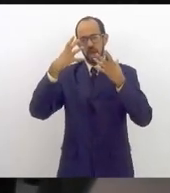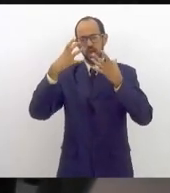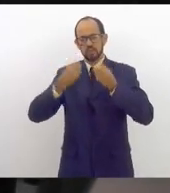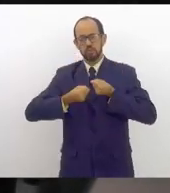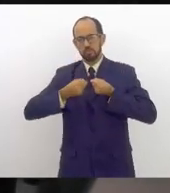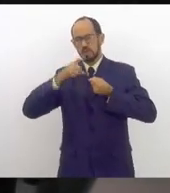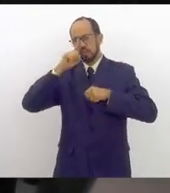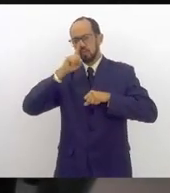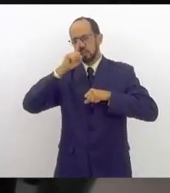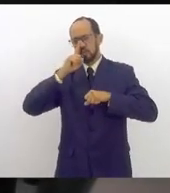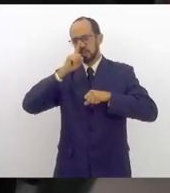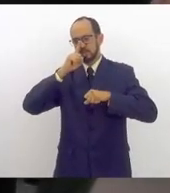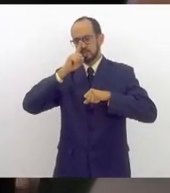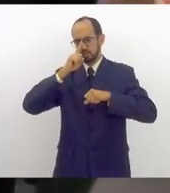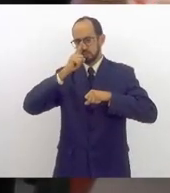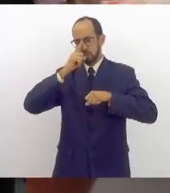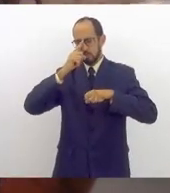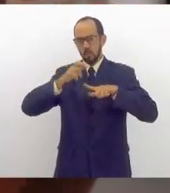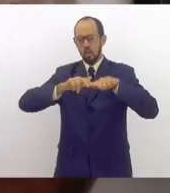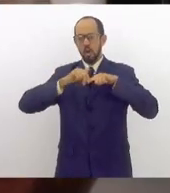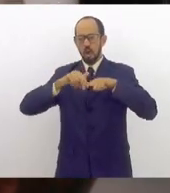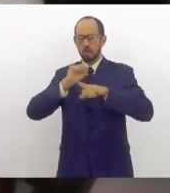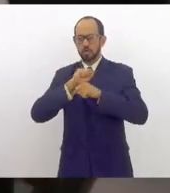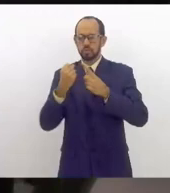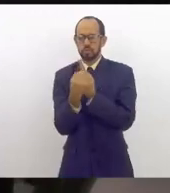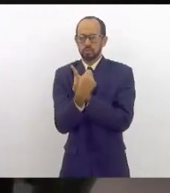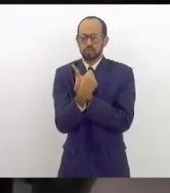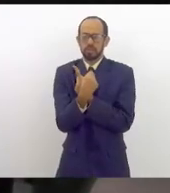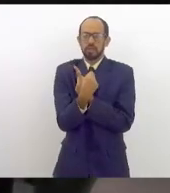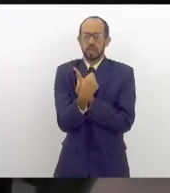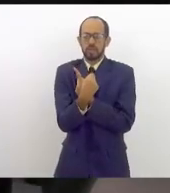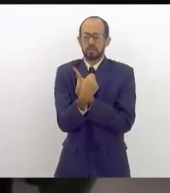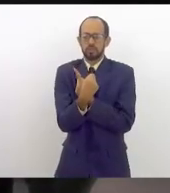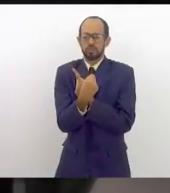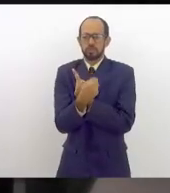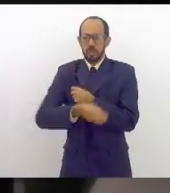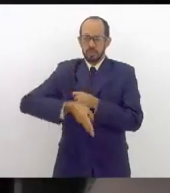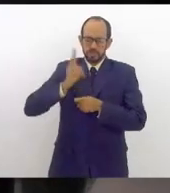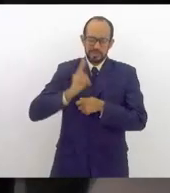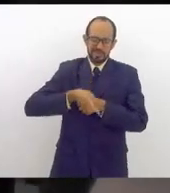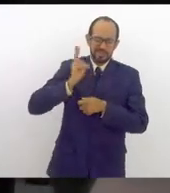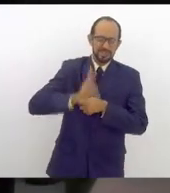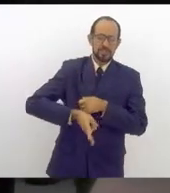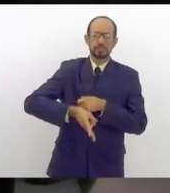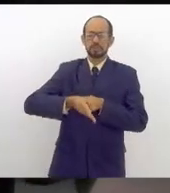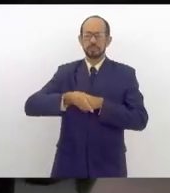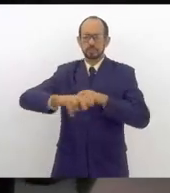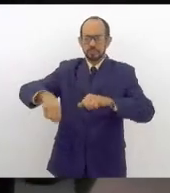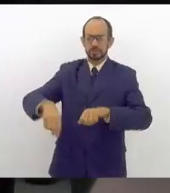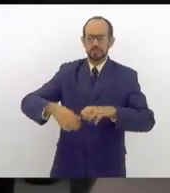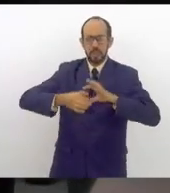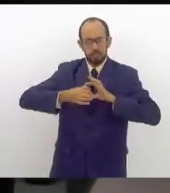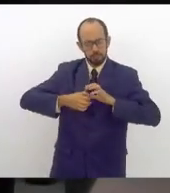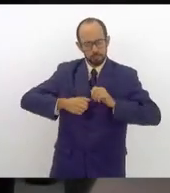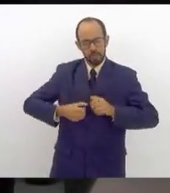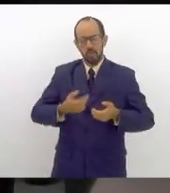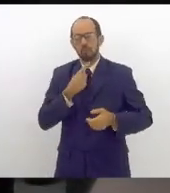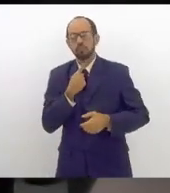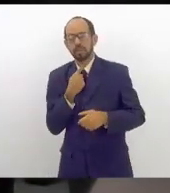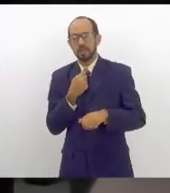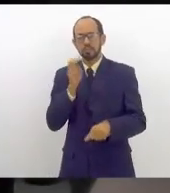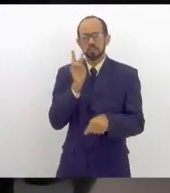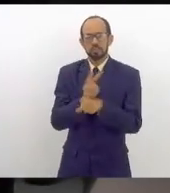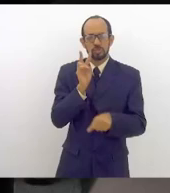em risco em prol de uma sociedade, em estar ali sempre apto e disposto a guardar, resguardar toda